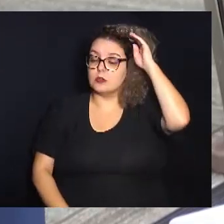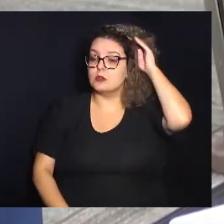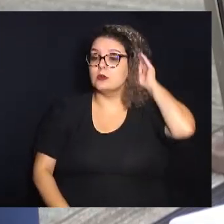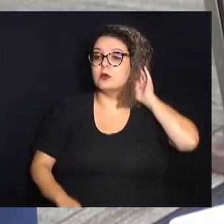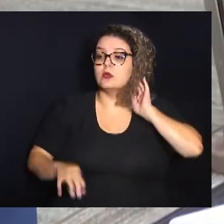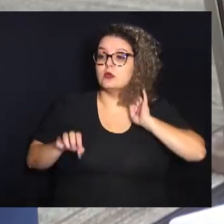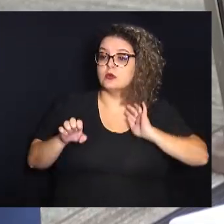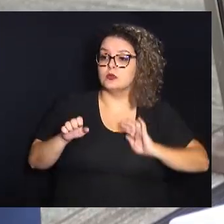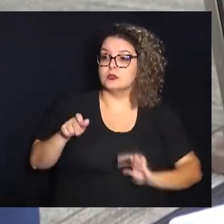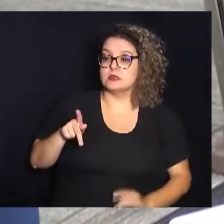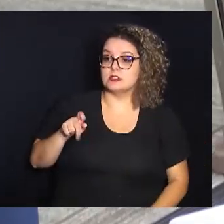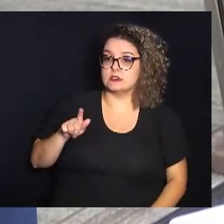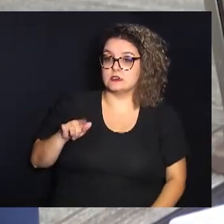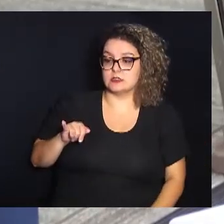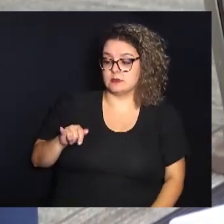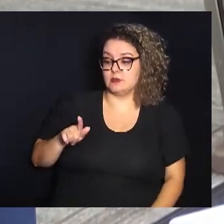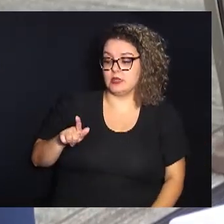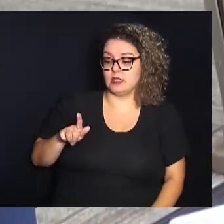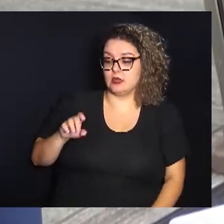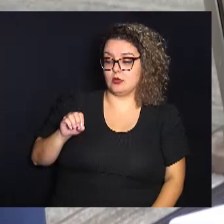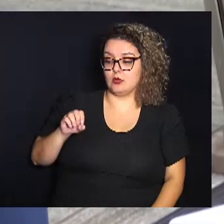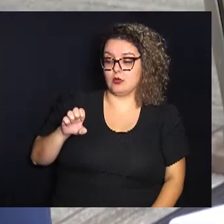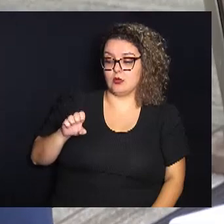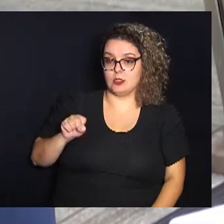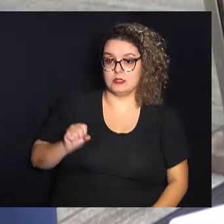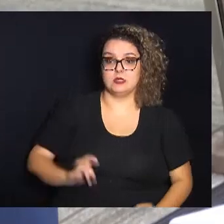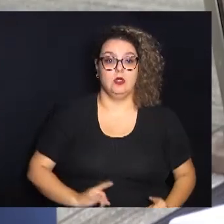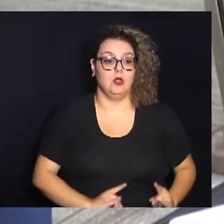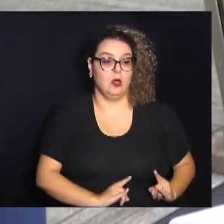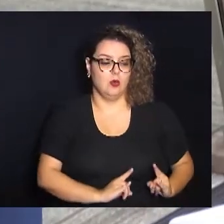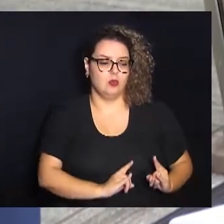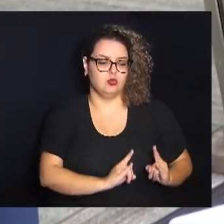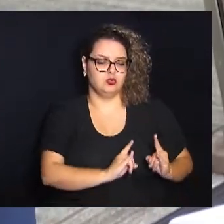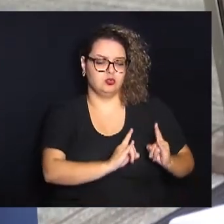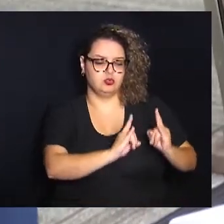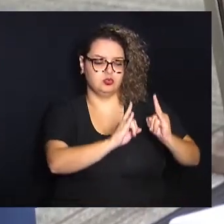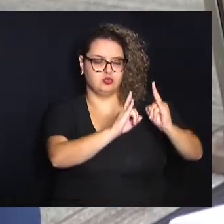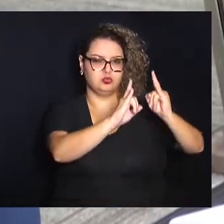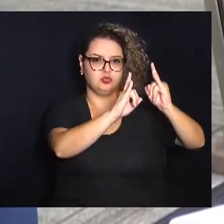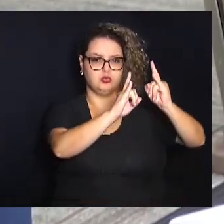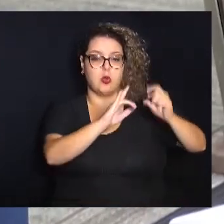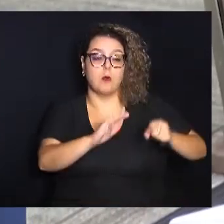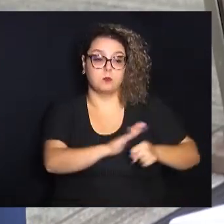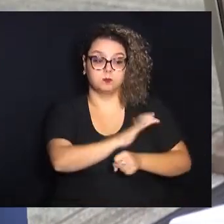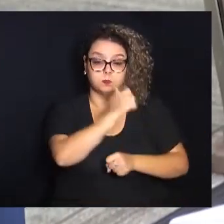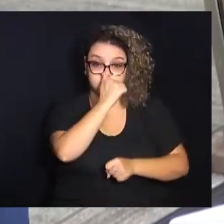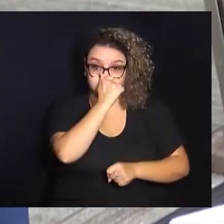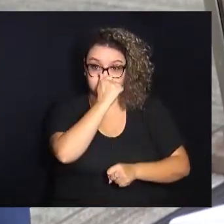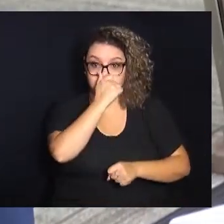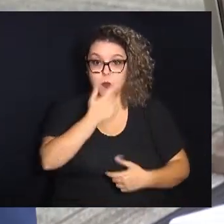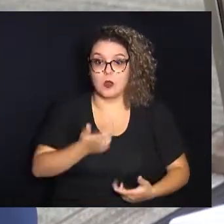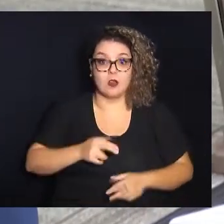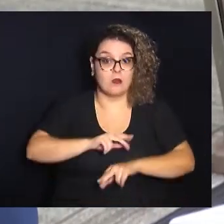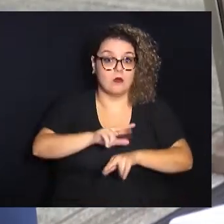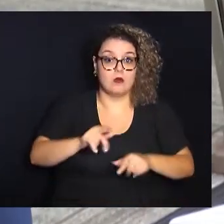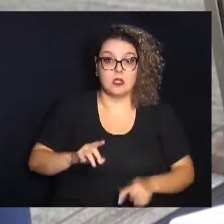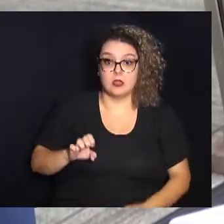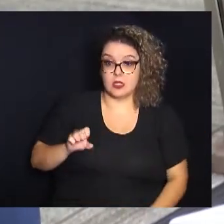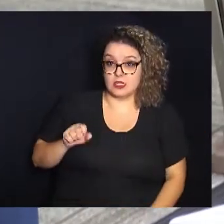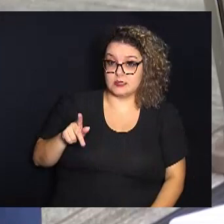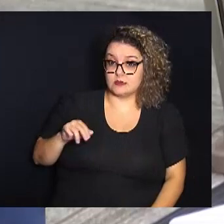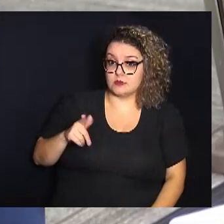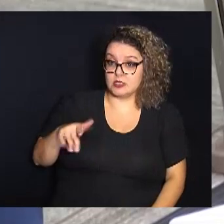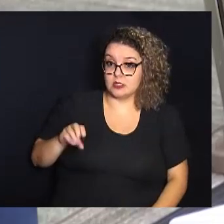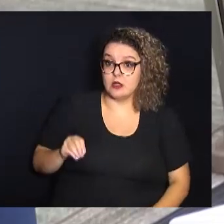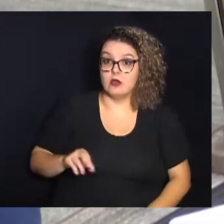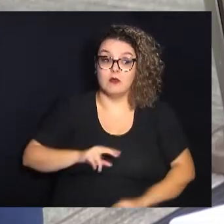seja, os espigões, né, os grandes prédios, né, uma verticalização imensa populacional e um adensamento também, ou seja,